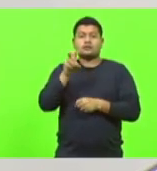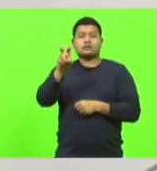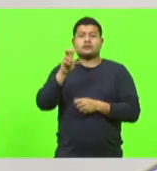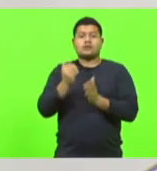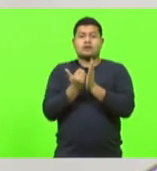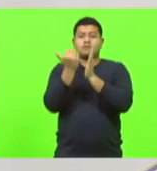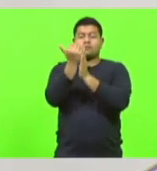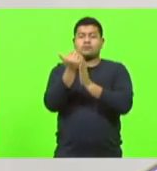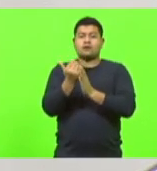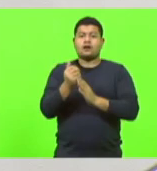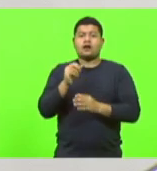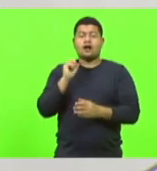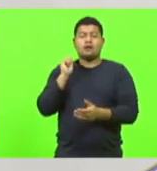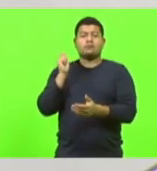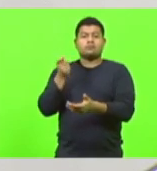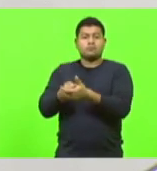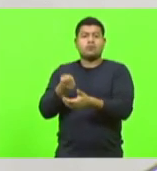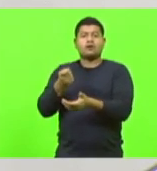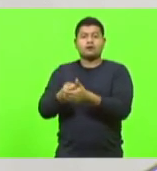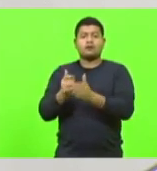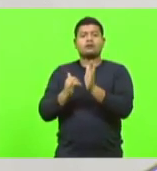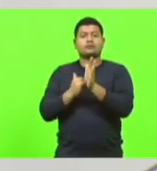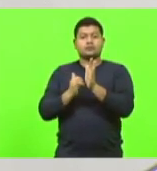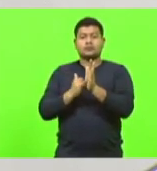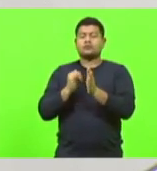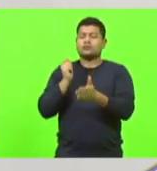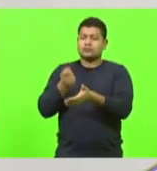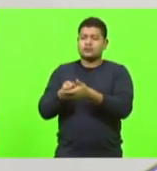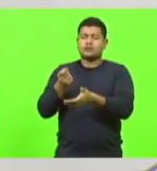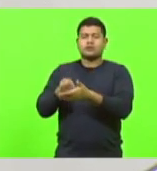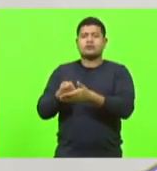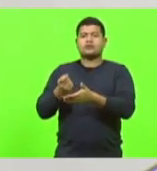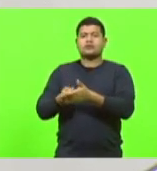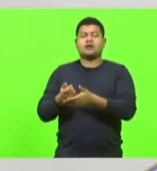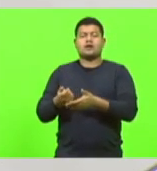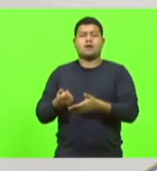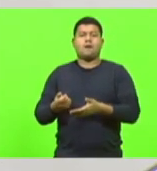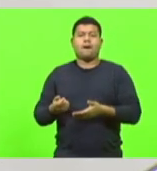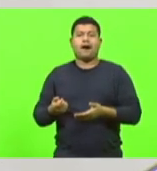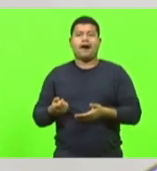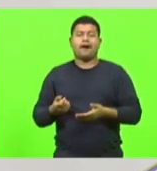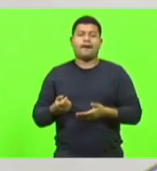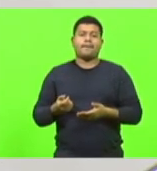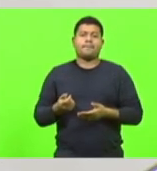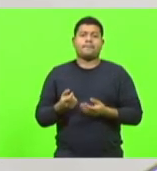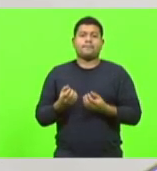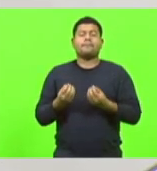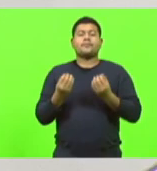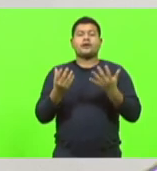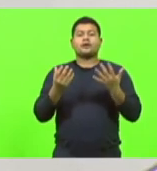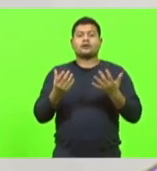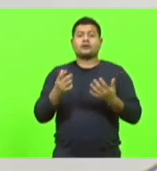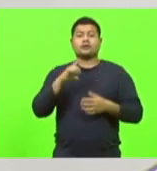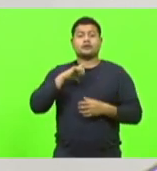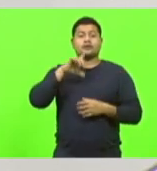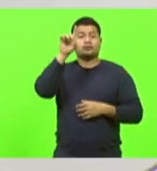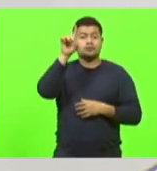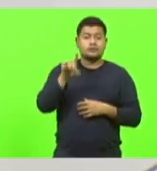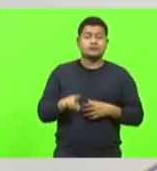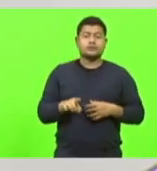contribuindo cinco anos a mais para que tem o direito a